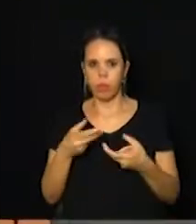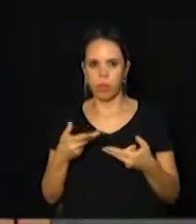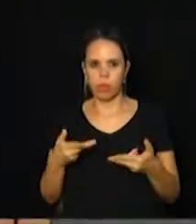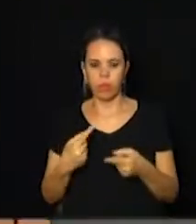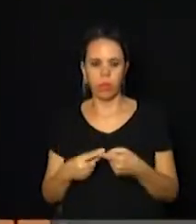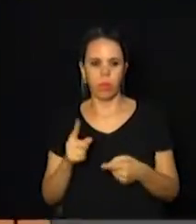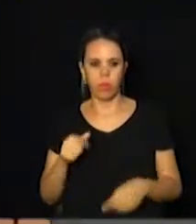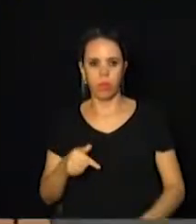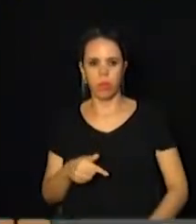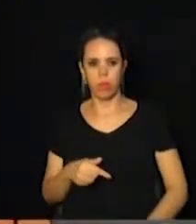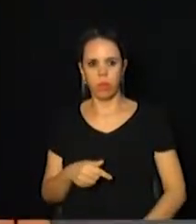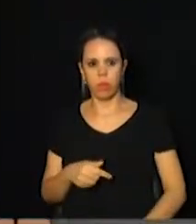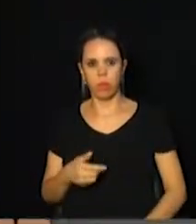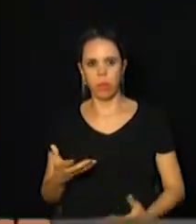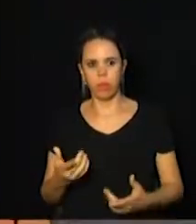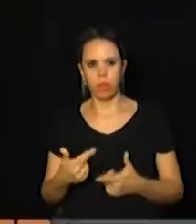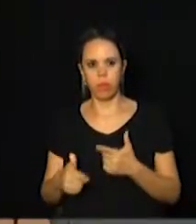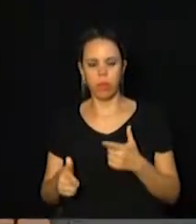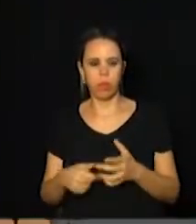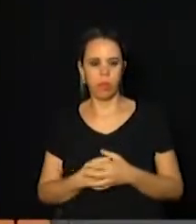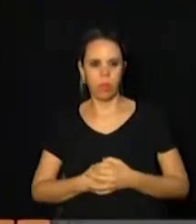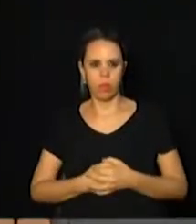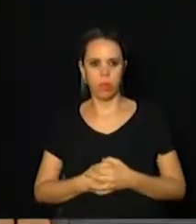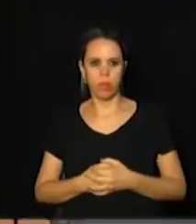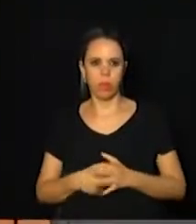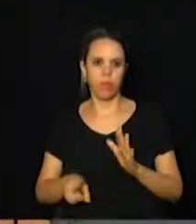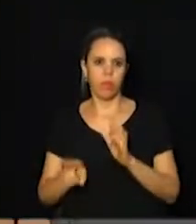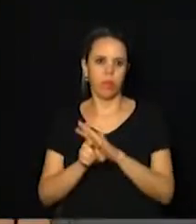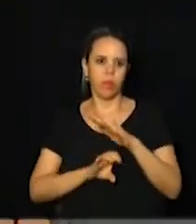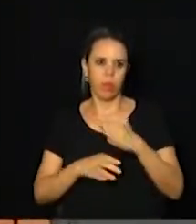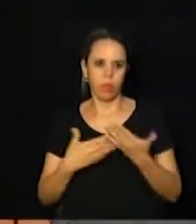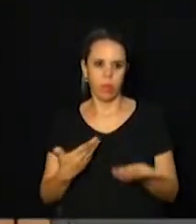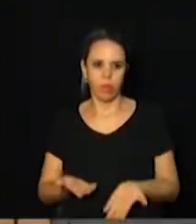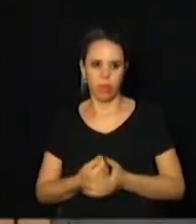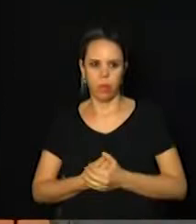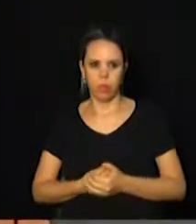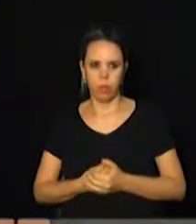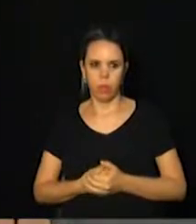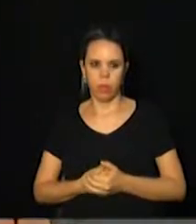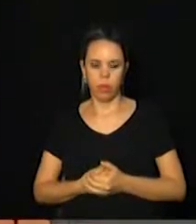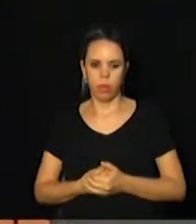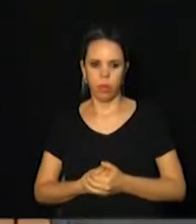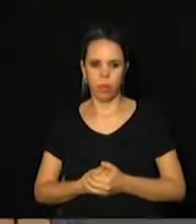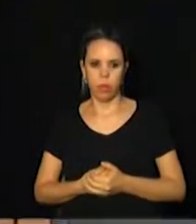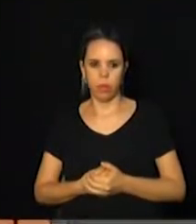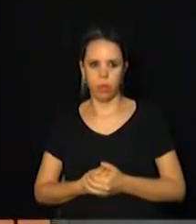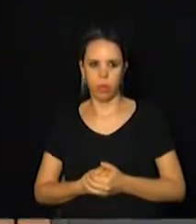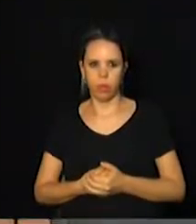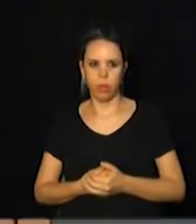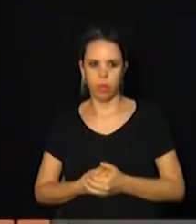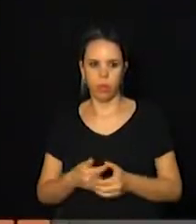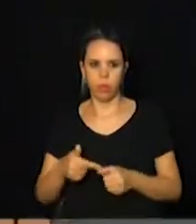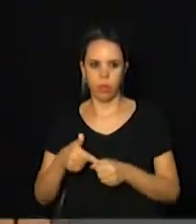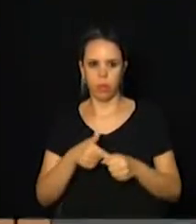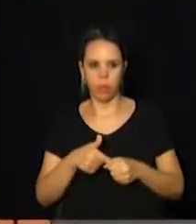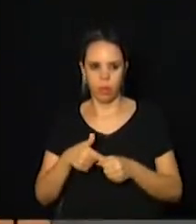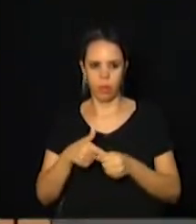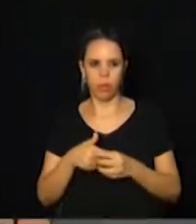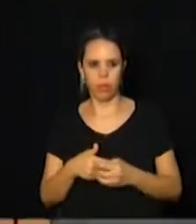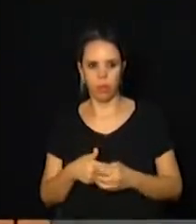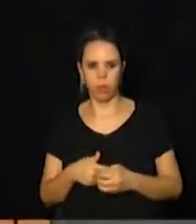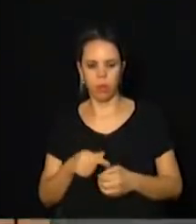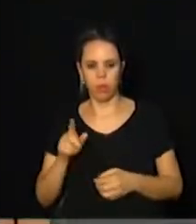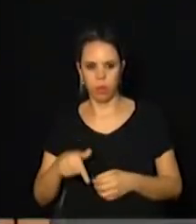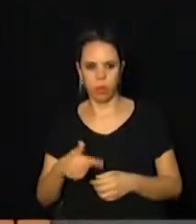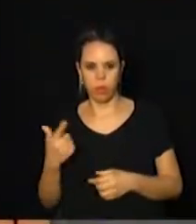coisa porque isso ainda quebra o pequeno o pequeno empresário desse Campo do combustível então